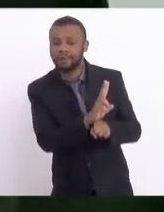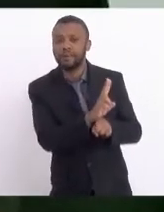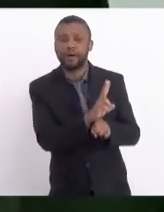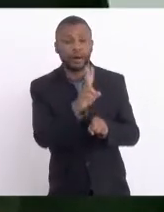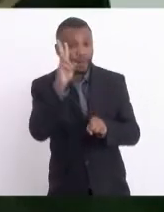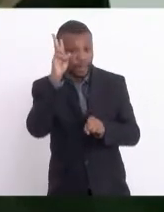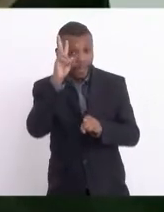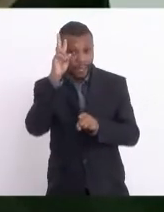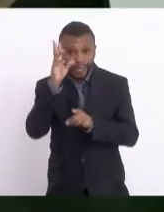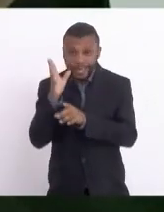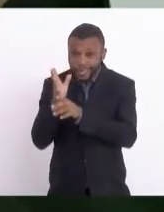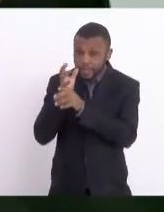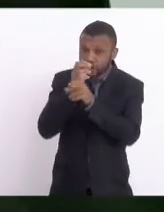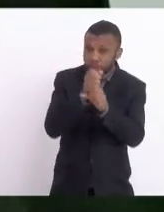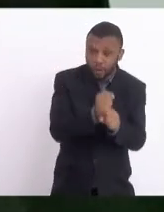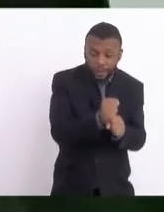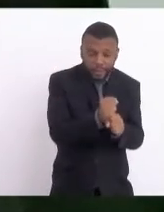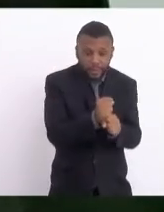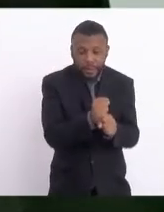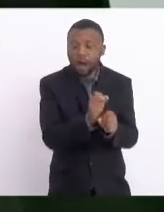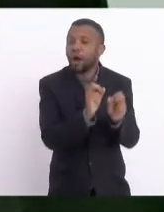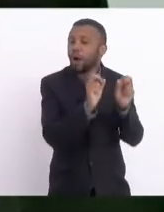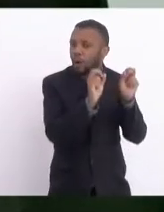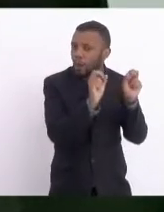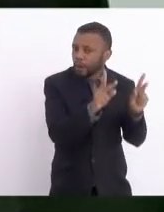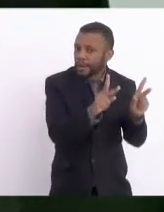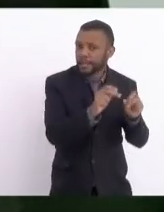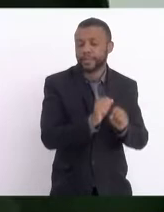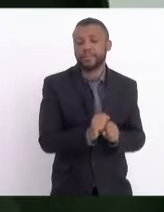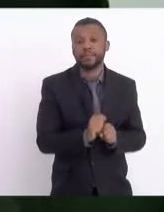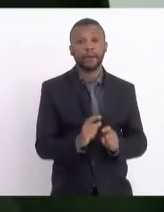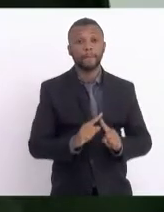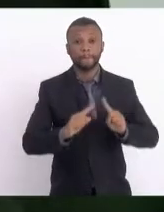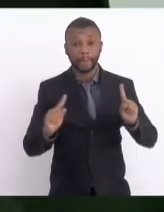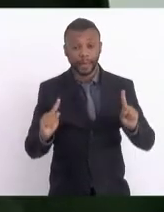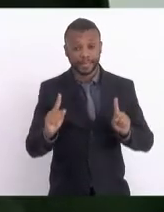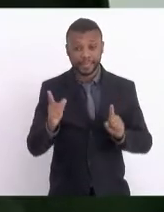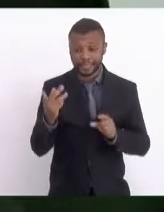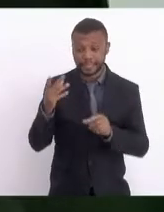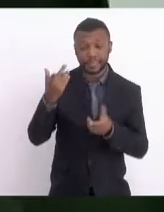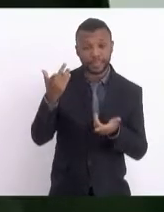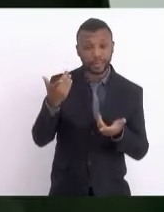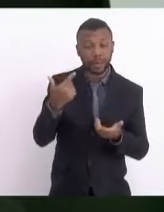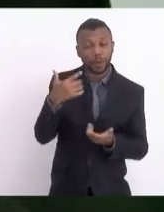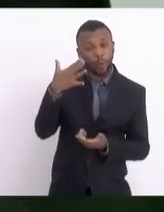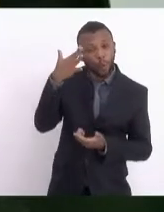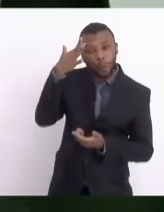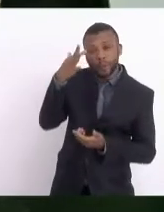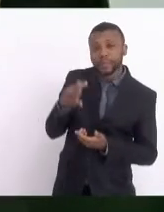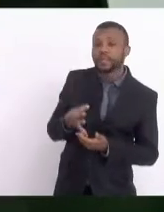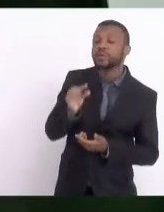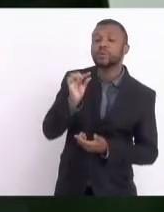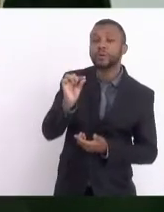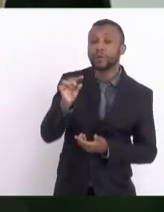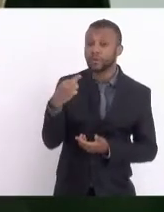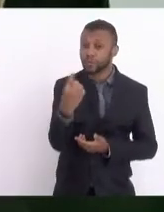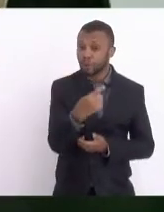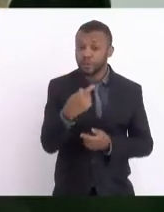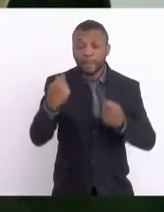história do bem. Então, no meu entendimento, o que a gente tem que preservar aqui